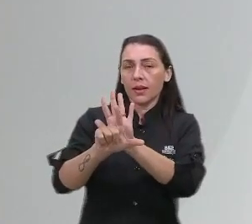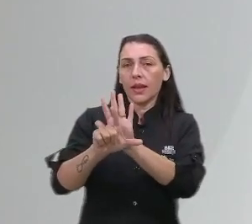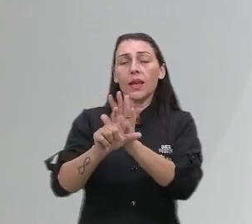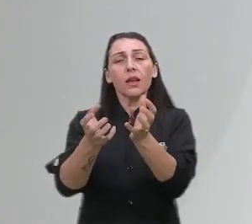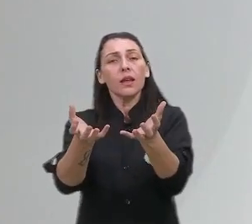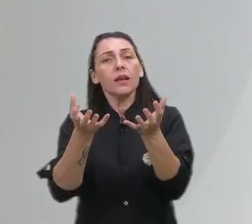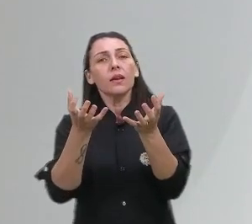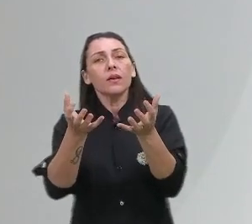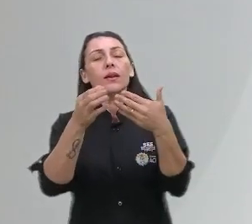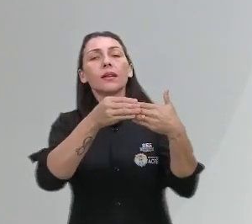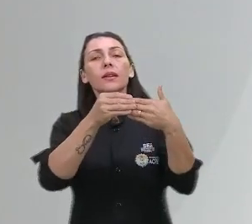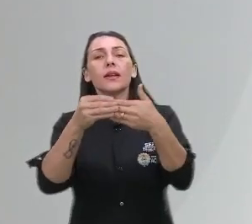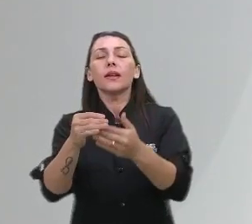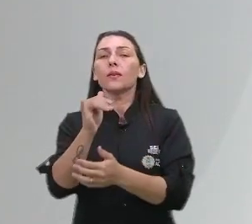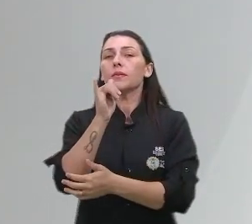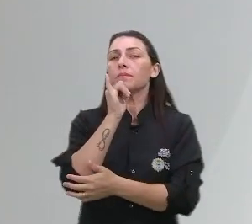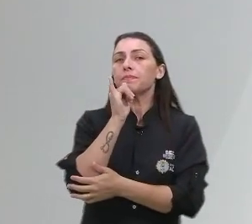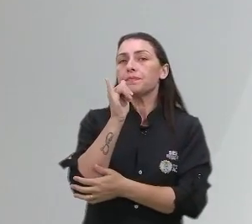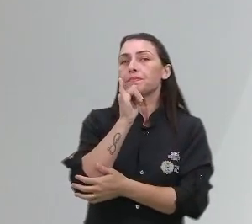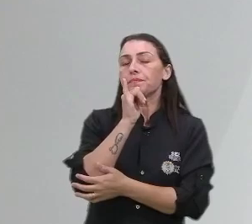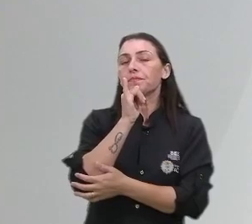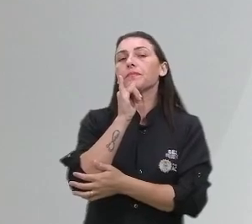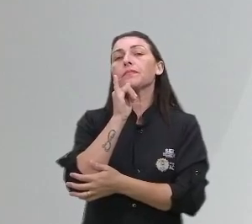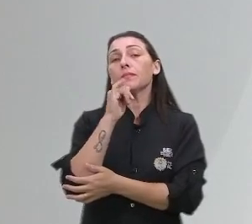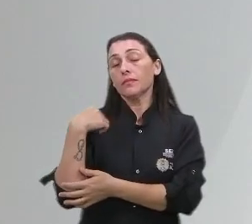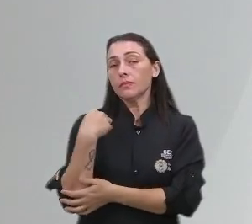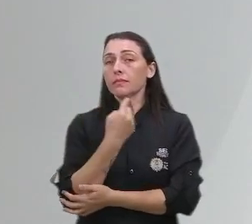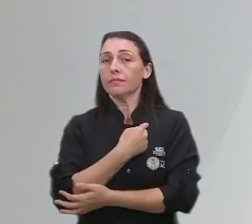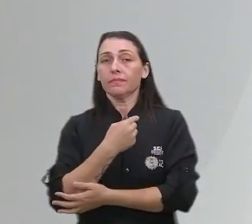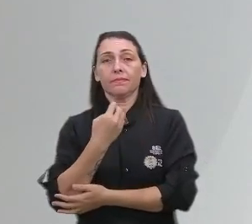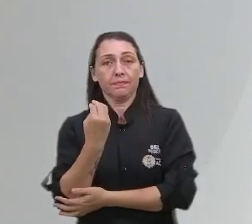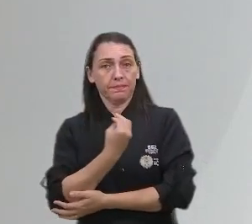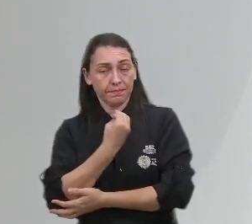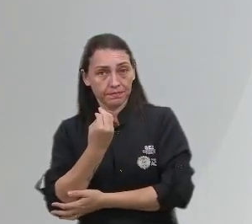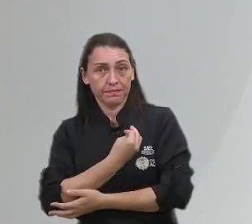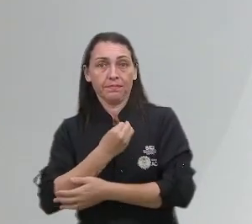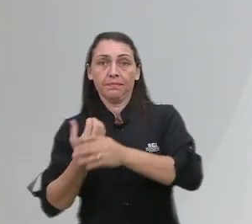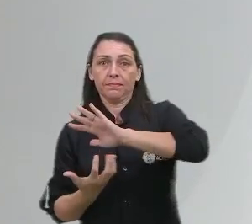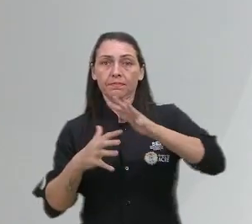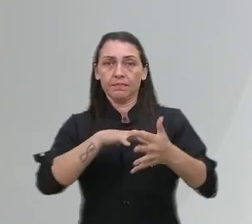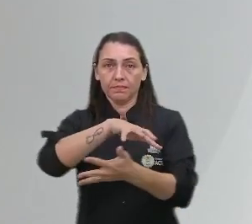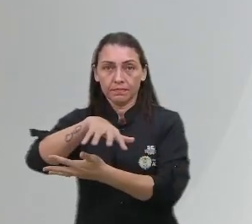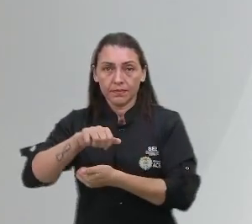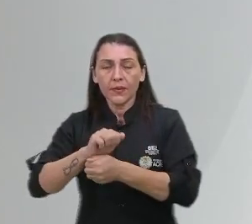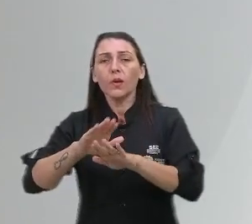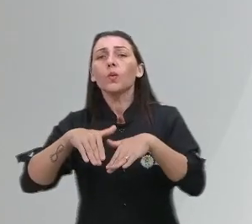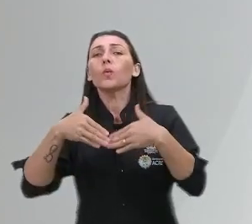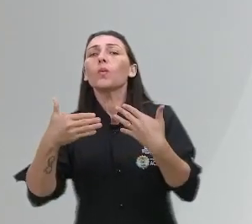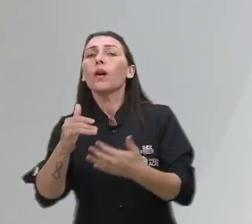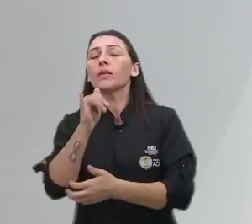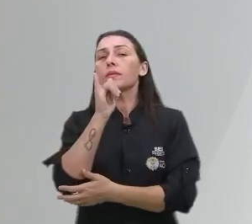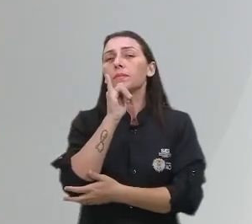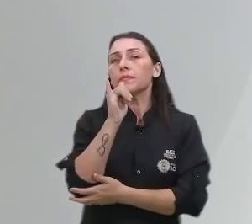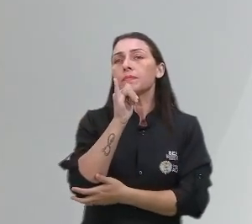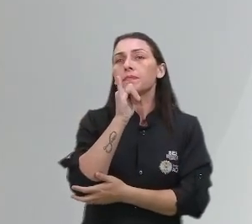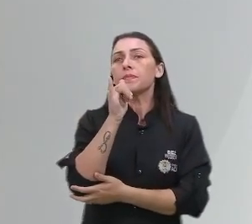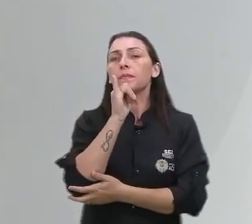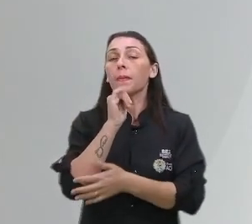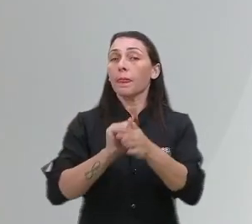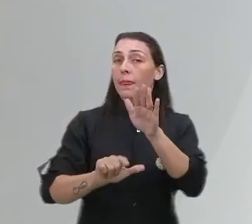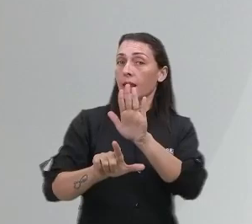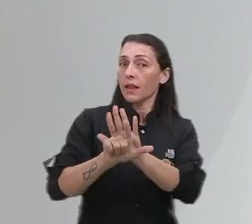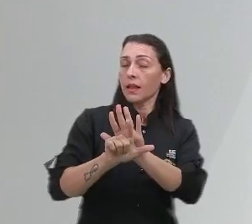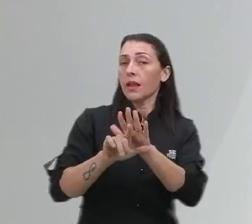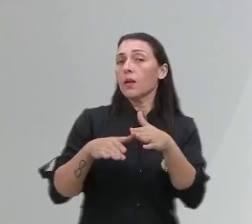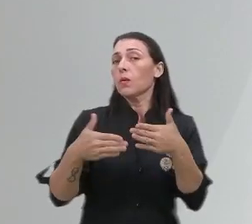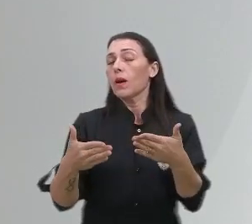eu quero trazer um exemplo bem interessante que nós vivemos aí durante a pandemia. Qual seria esse exemplo? Sobre a lei da oferta e